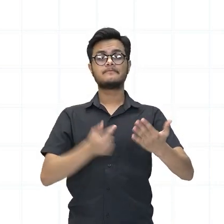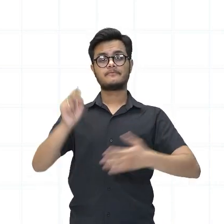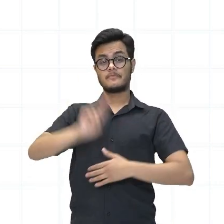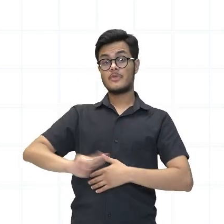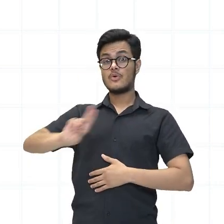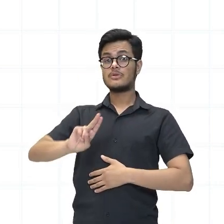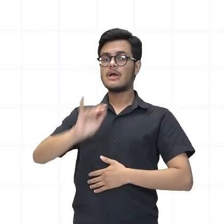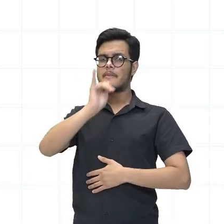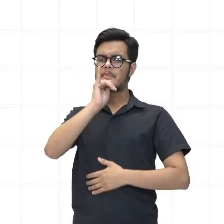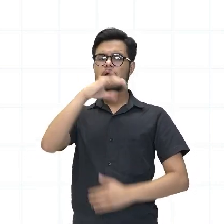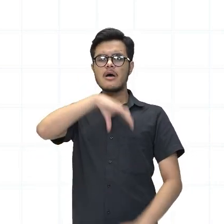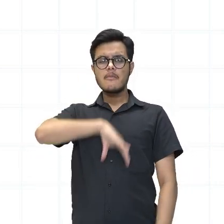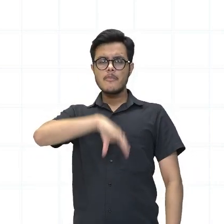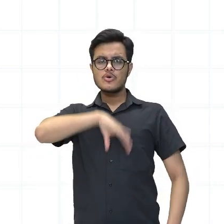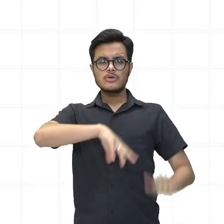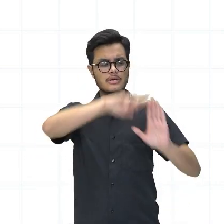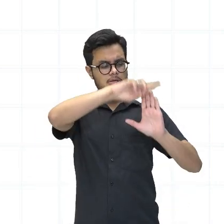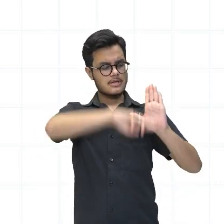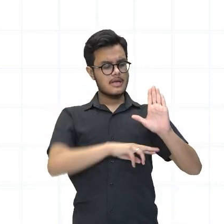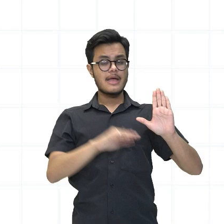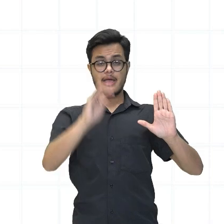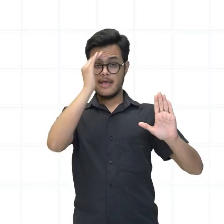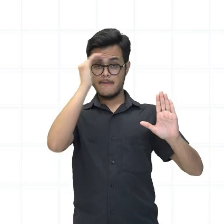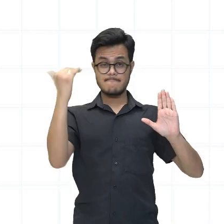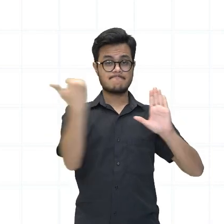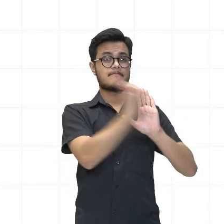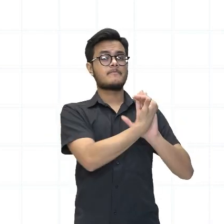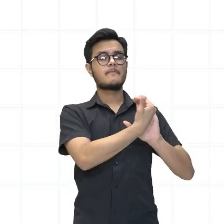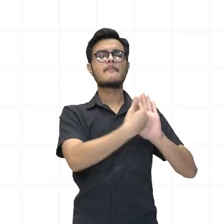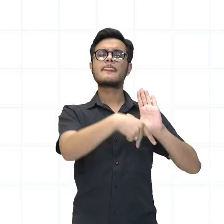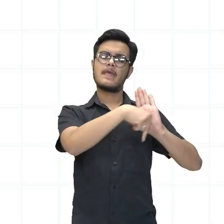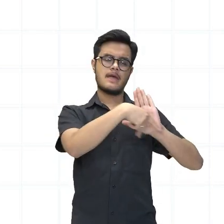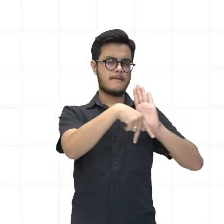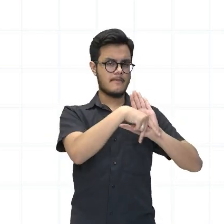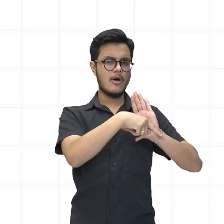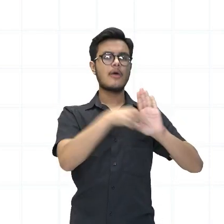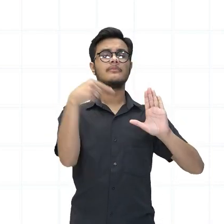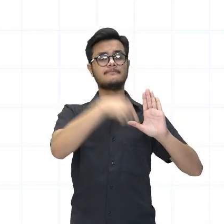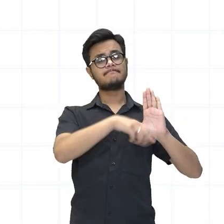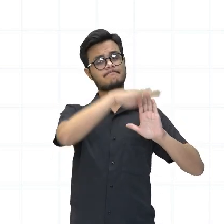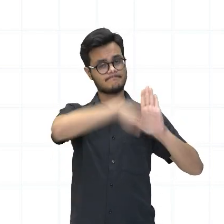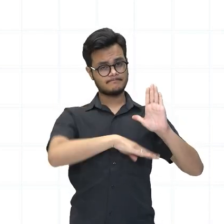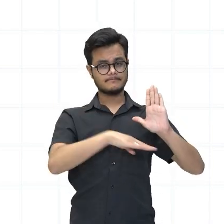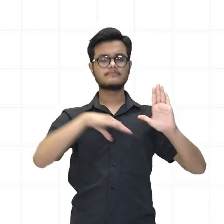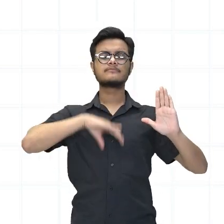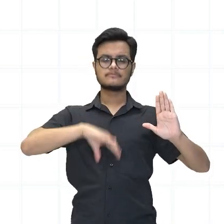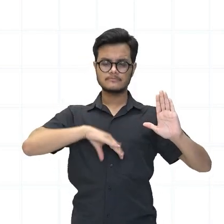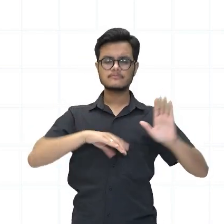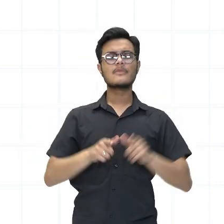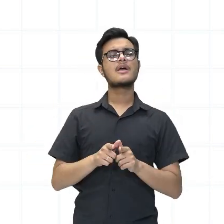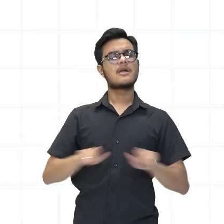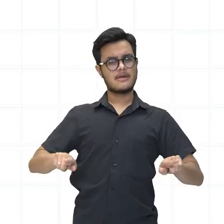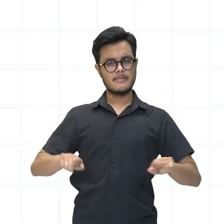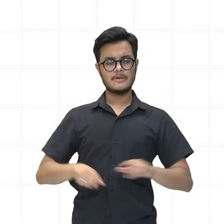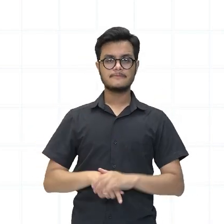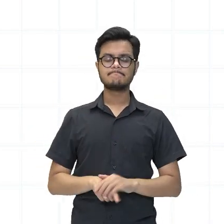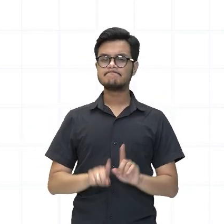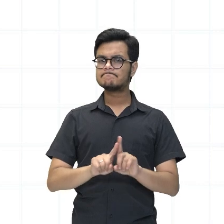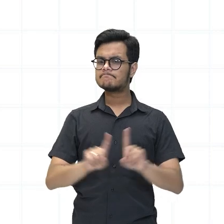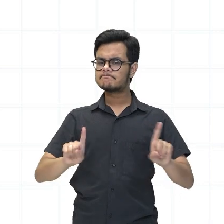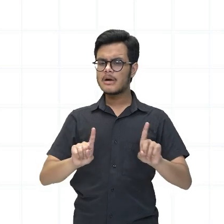da norma padrão, ou seja, a língua de acordo com as normas gramaticais. E aqui eu tenho que chamar a atenção de vocês para um